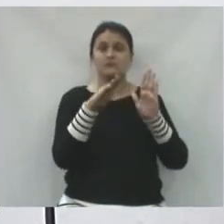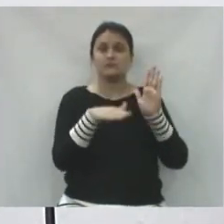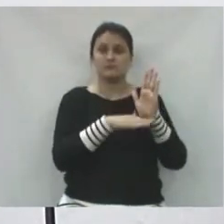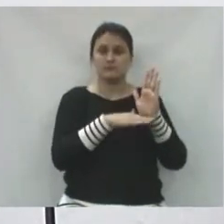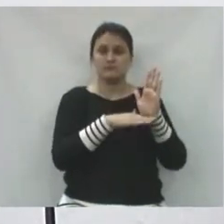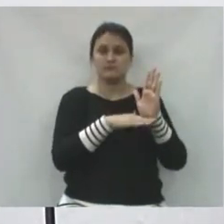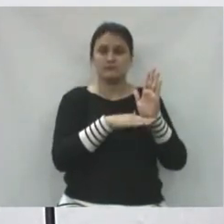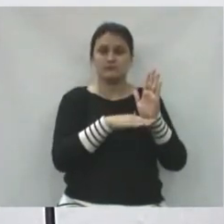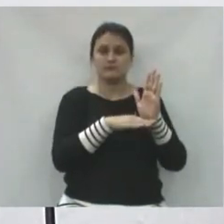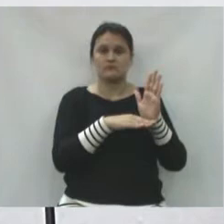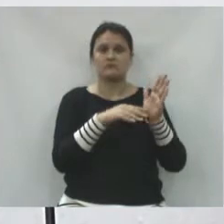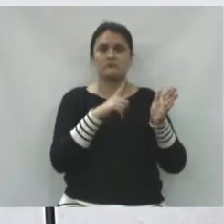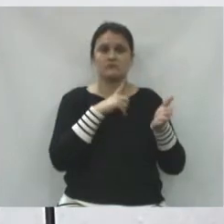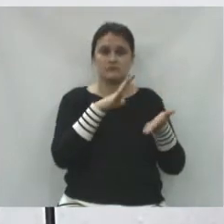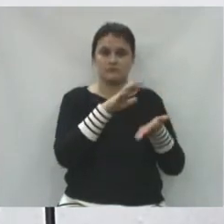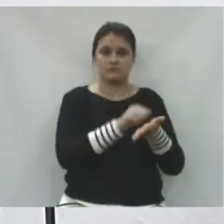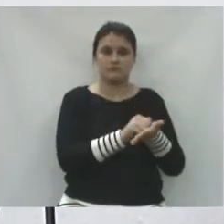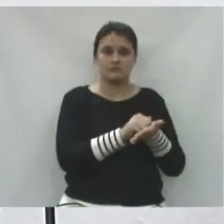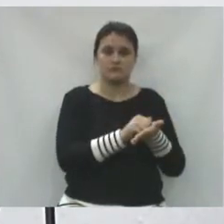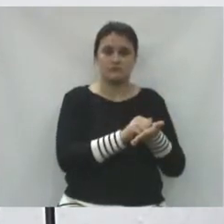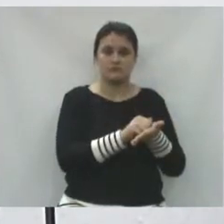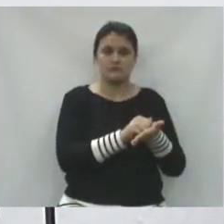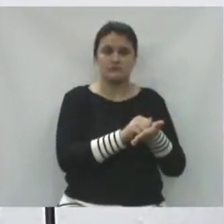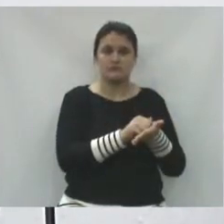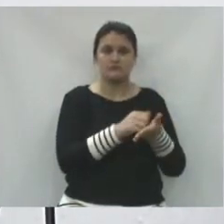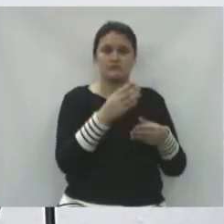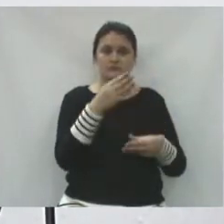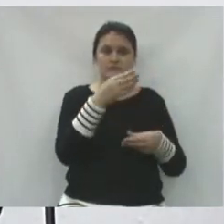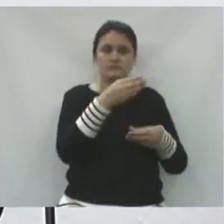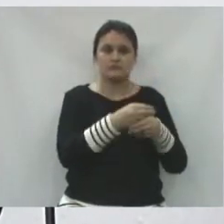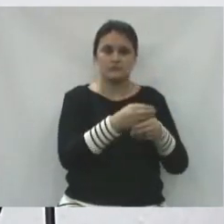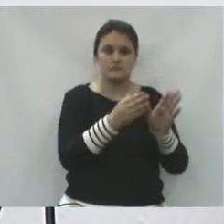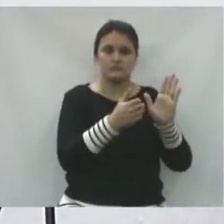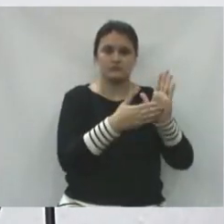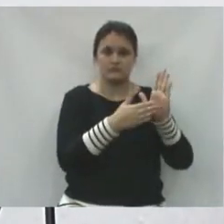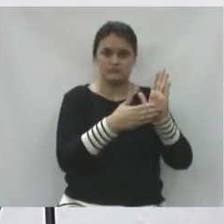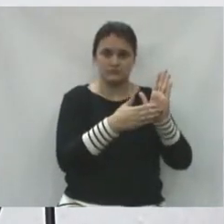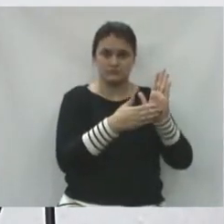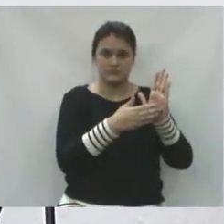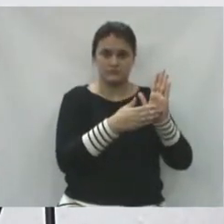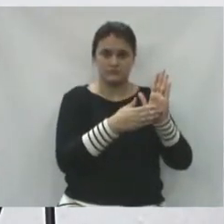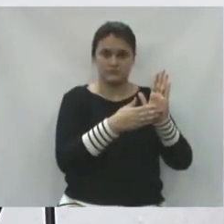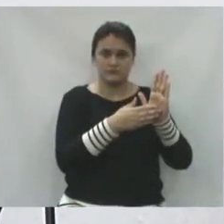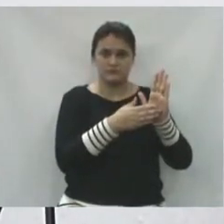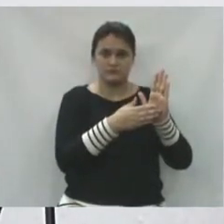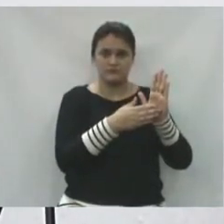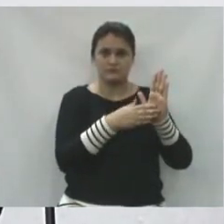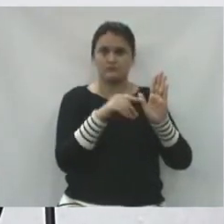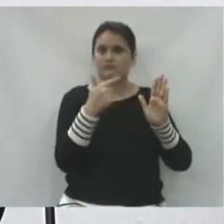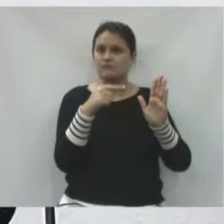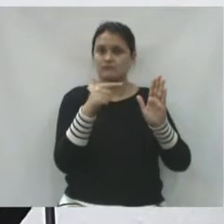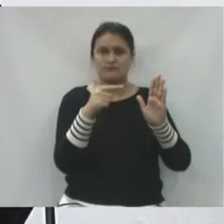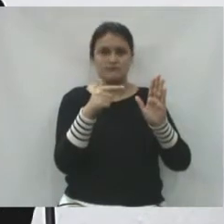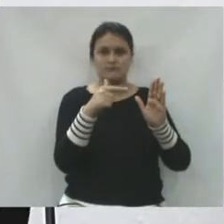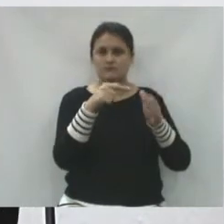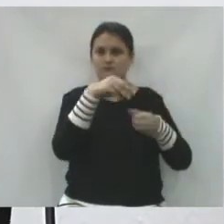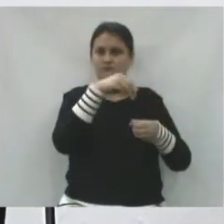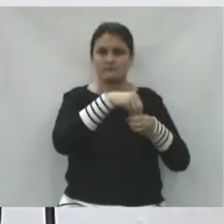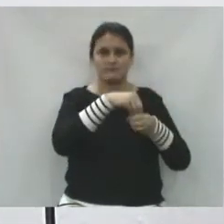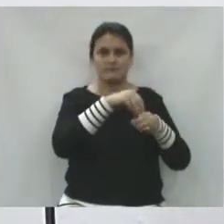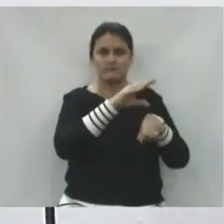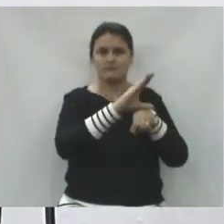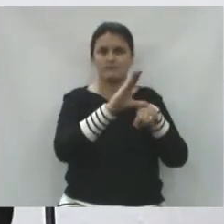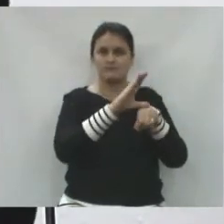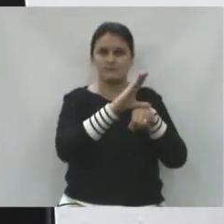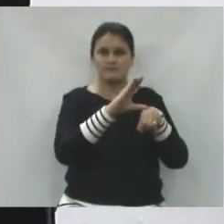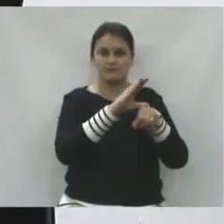contudo, urge registrar que a emenda proposta e nesta rebatida não atende à disposição